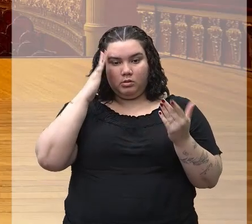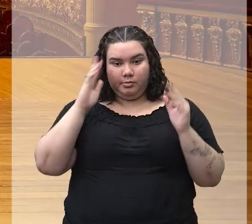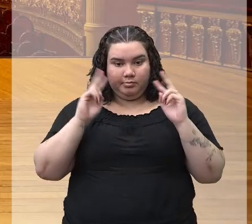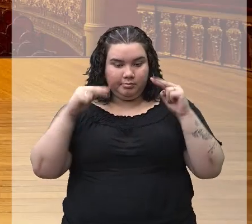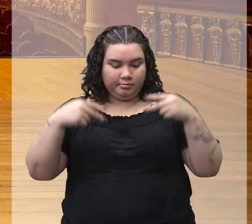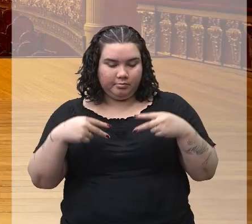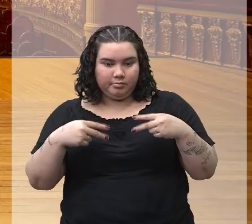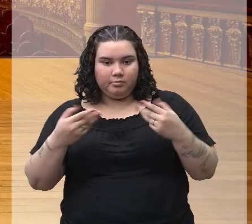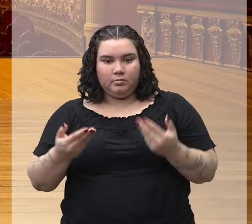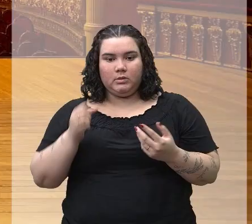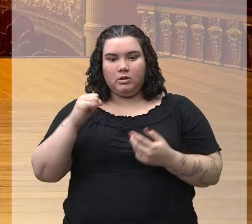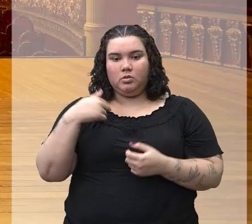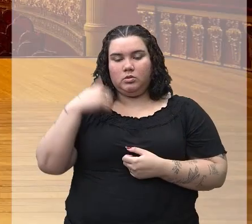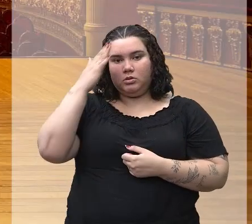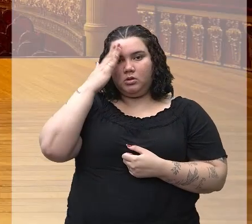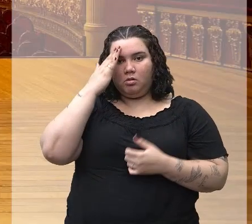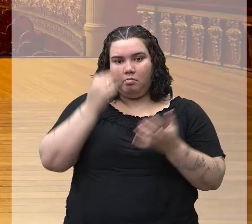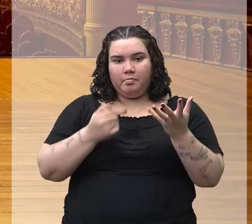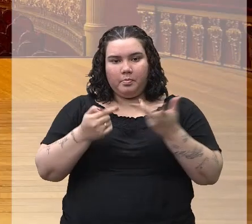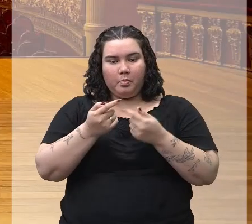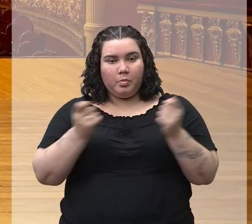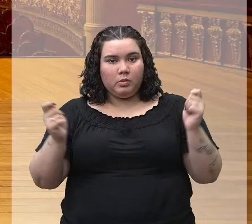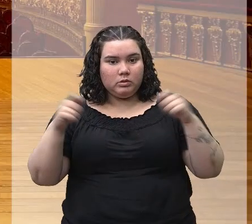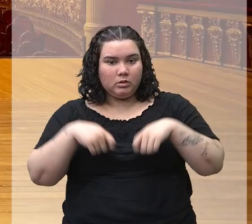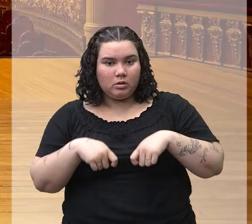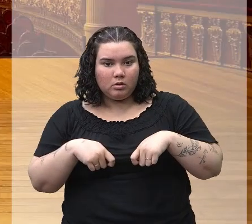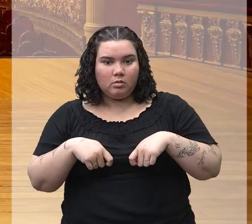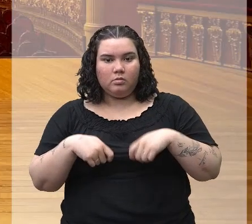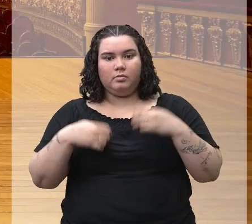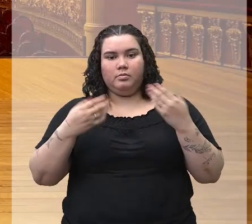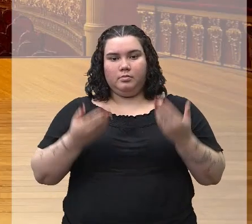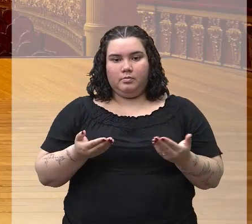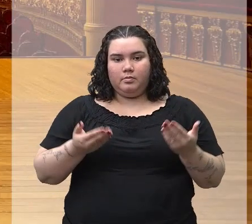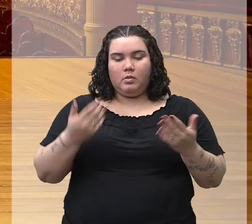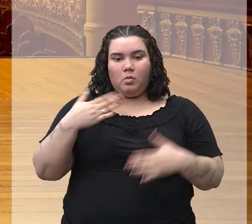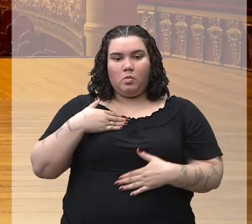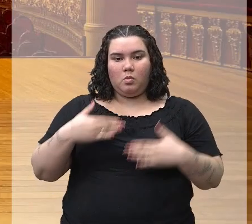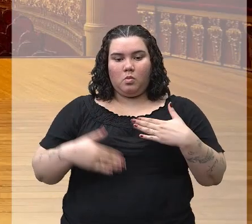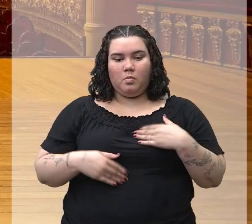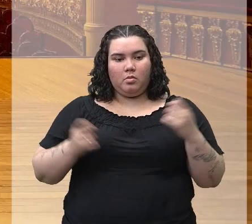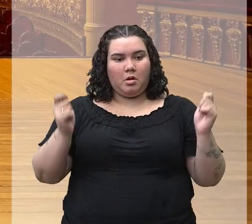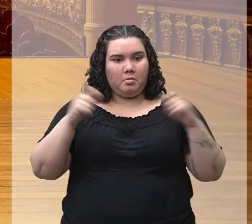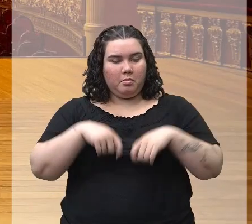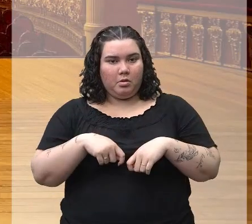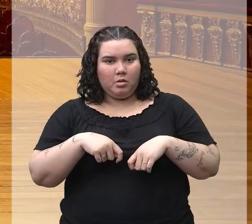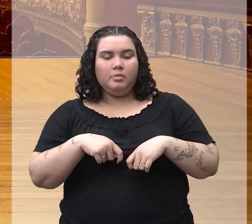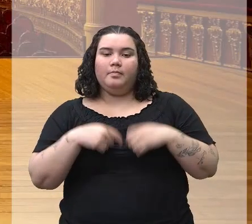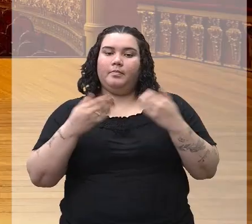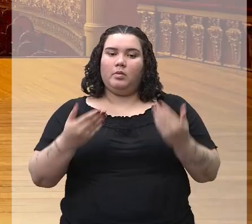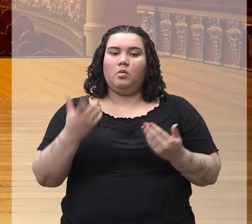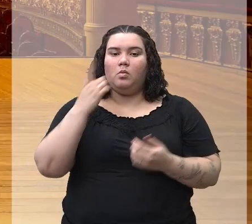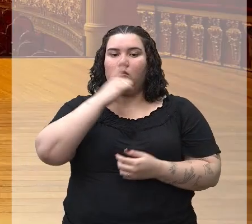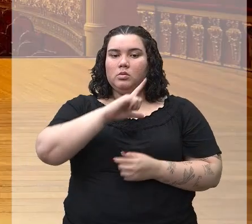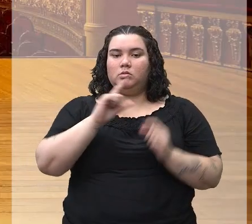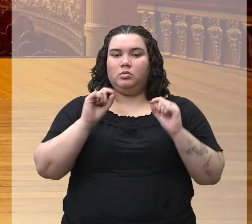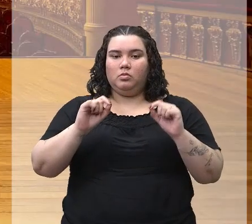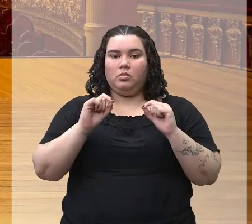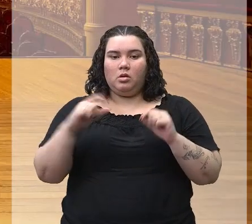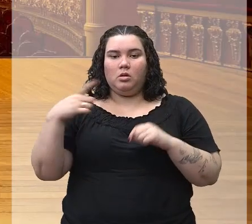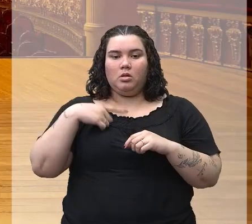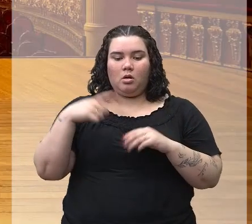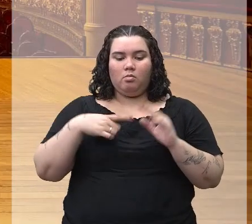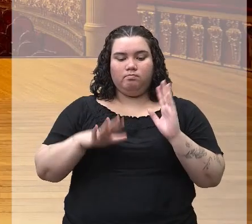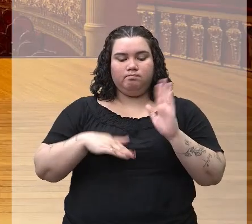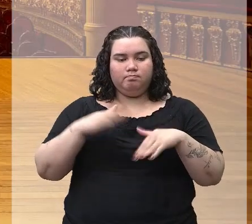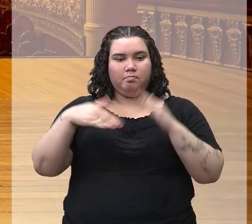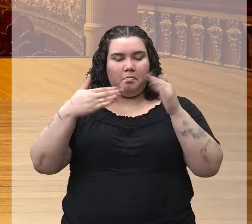eu conheço as minhas possibilidades, né, o que o meu corpo é capaz de fazer, eu consigo aí